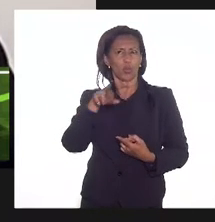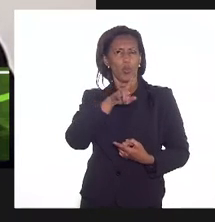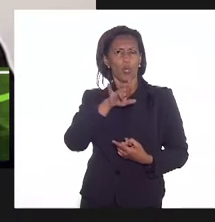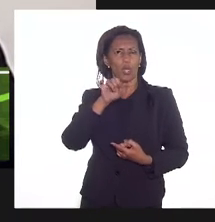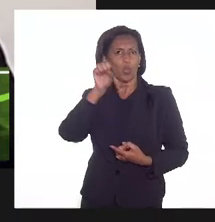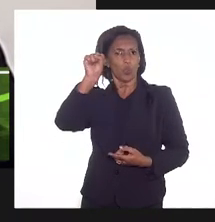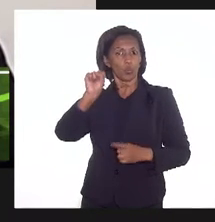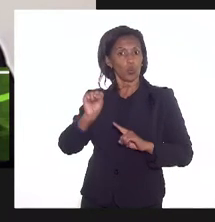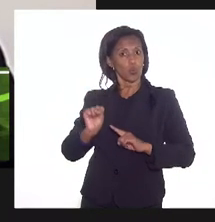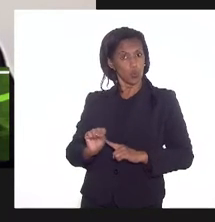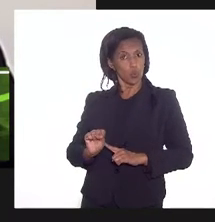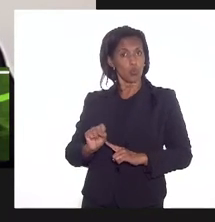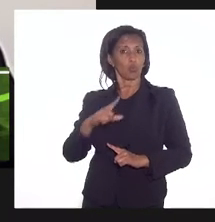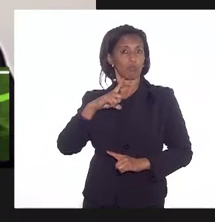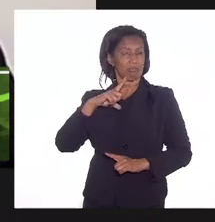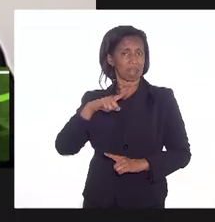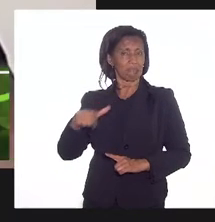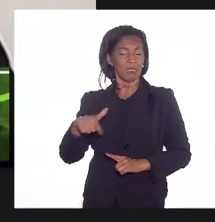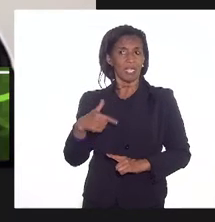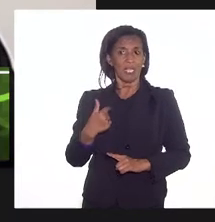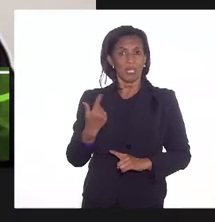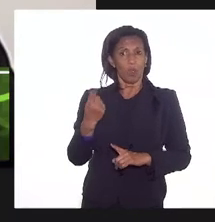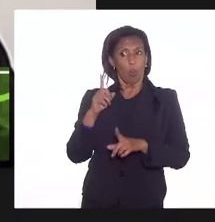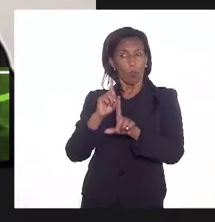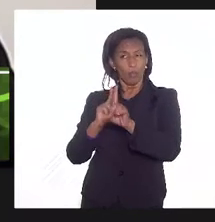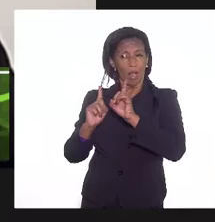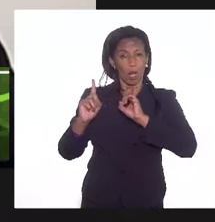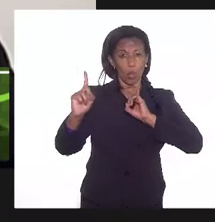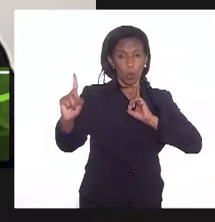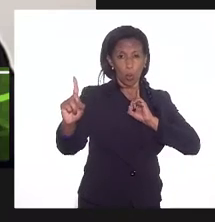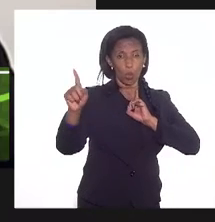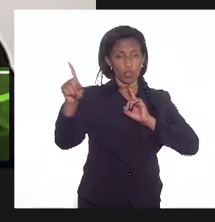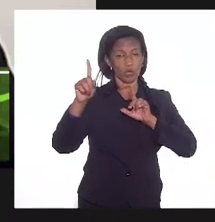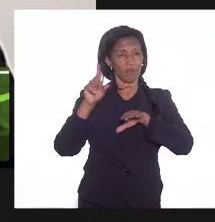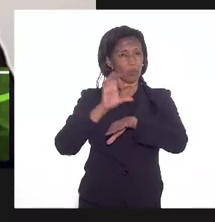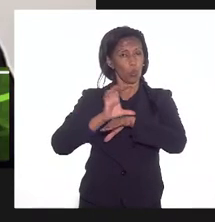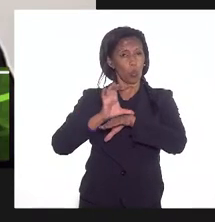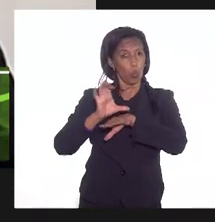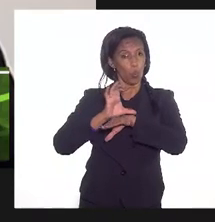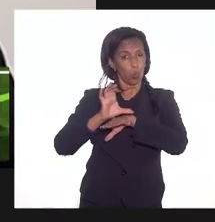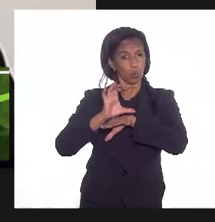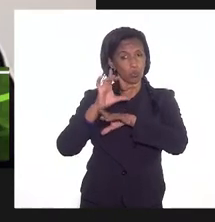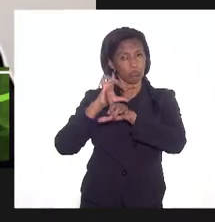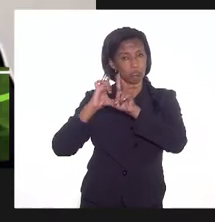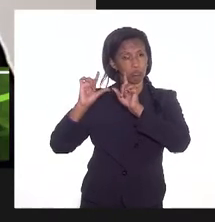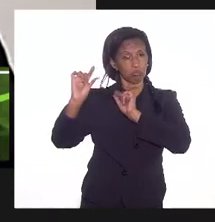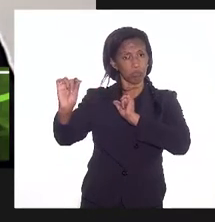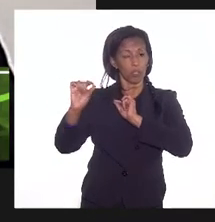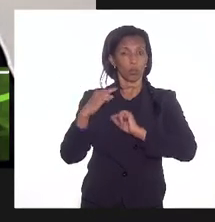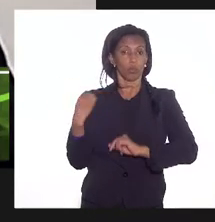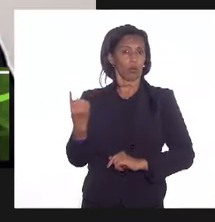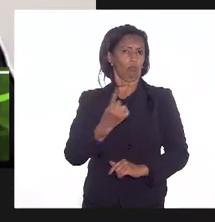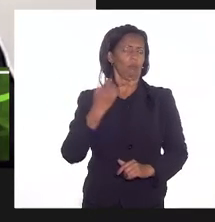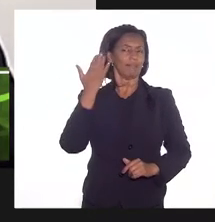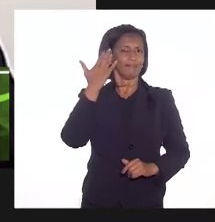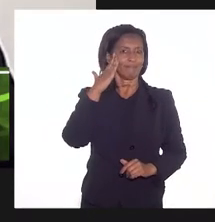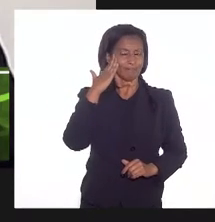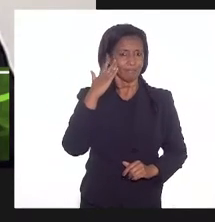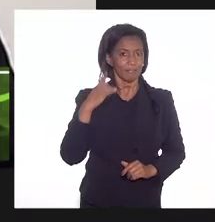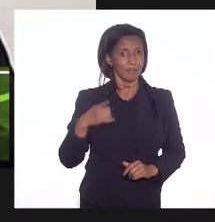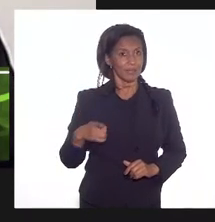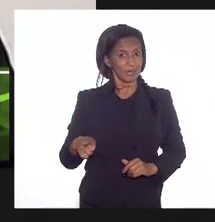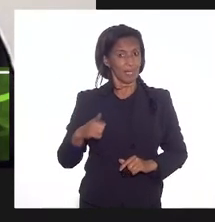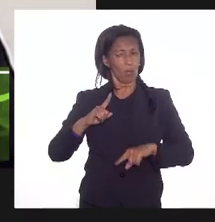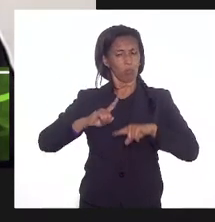muita gente se matricula ele está fazendo o curso à distância então nós entendemos que é uma